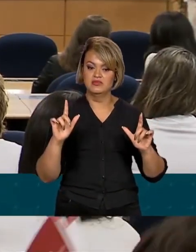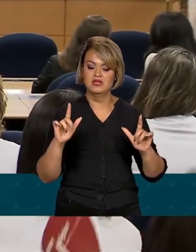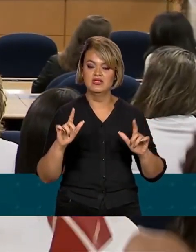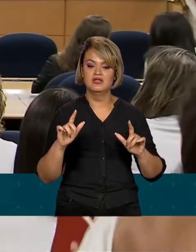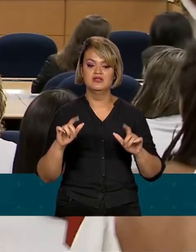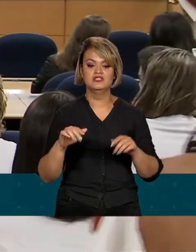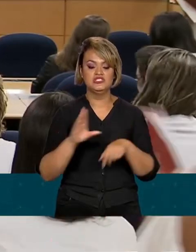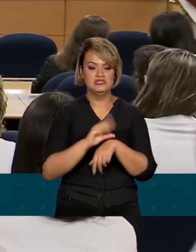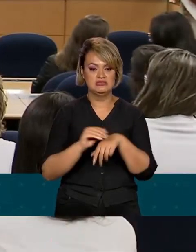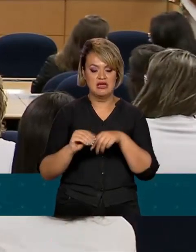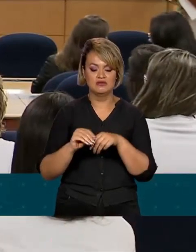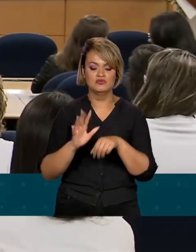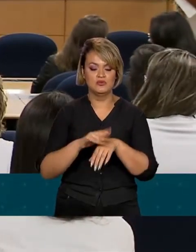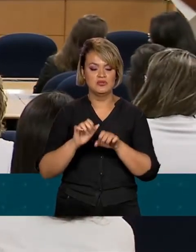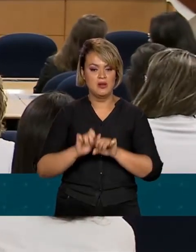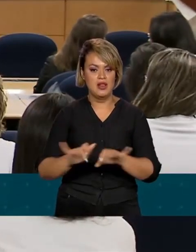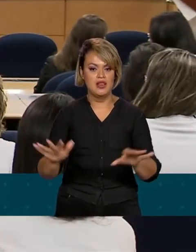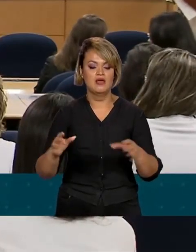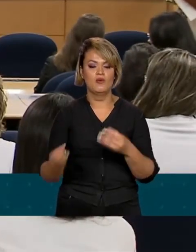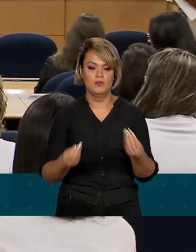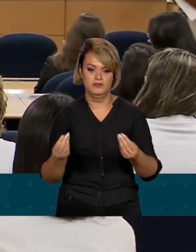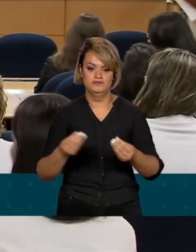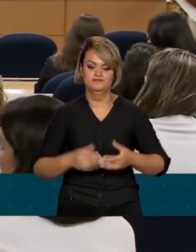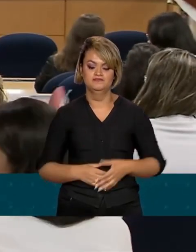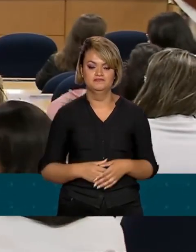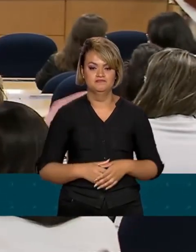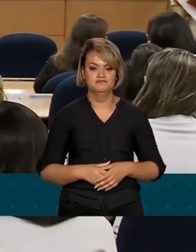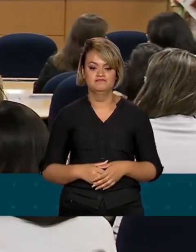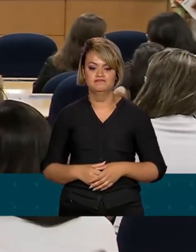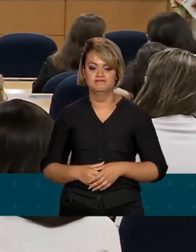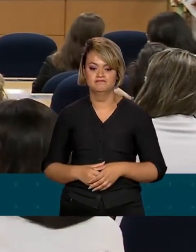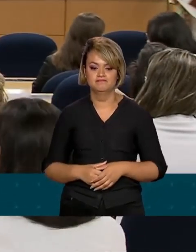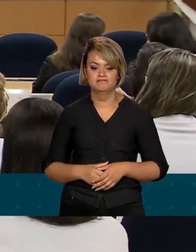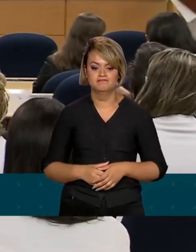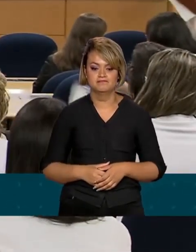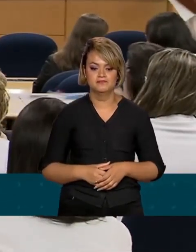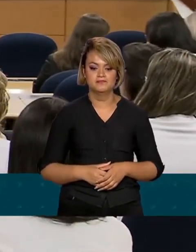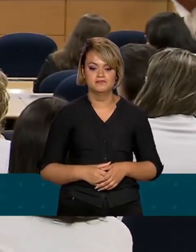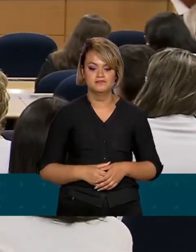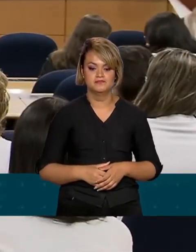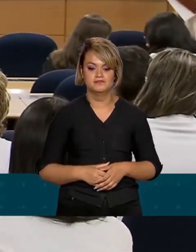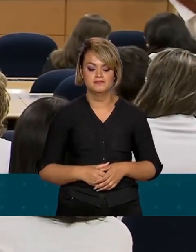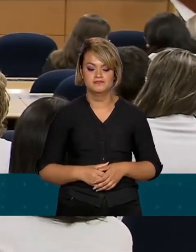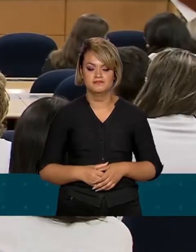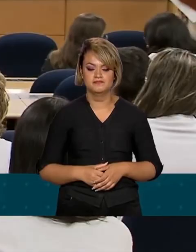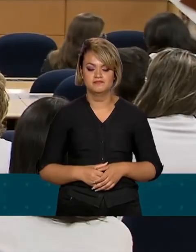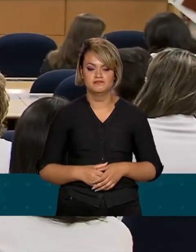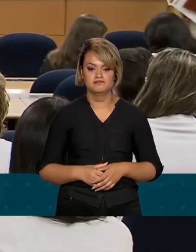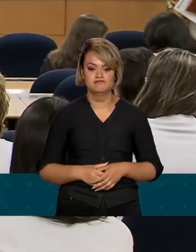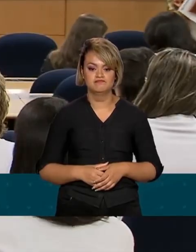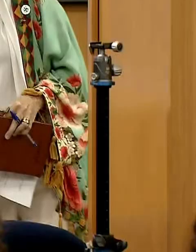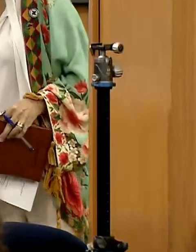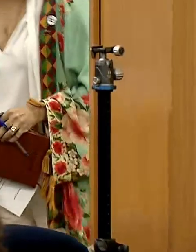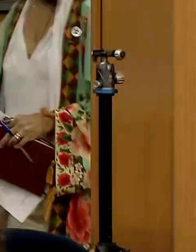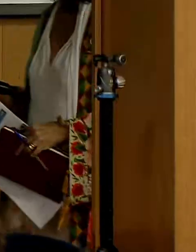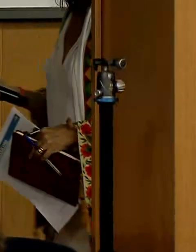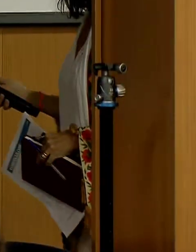os dados epidemiológicos da tuberculose no Brasil. Então, podemos começar,